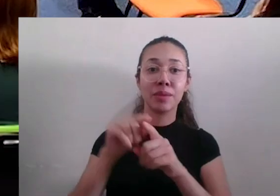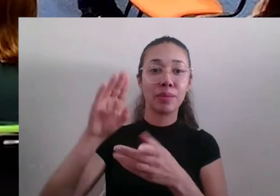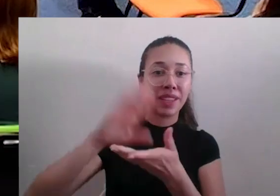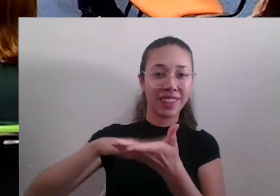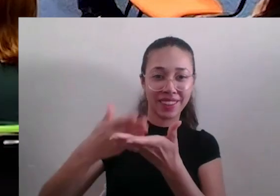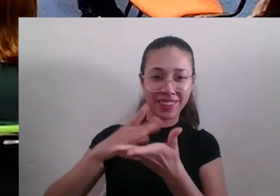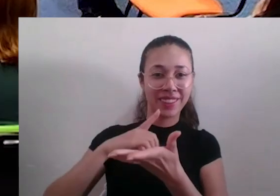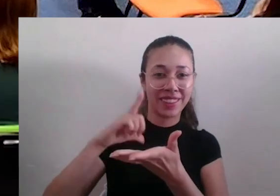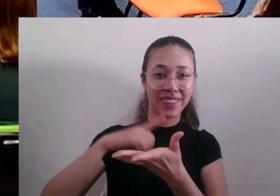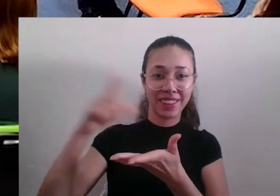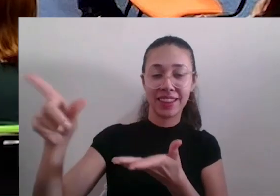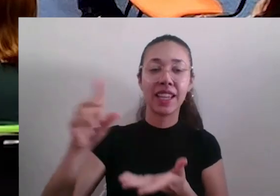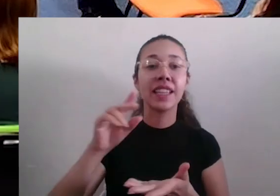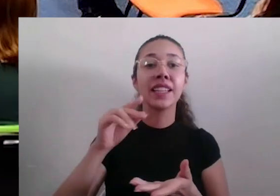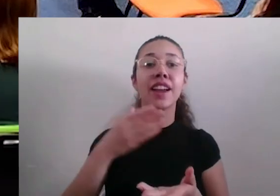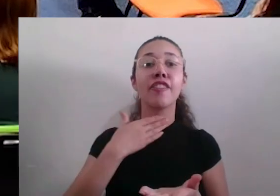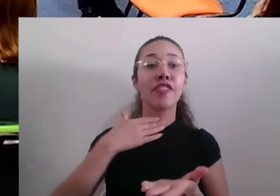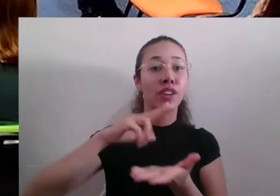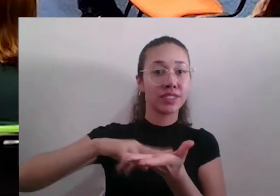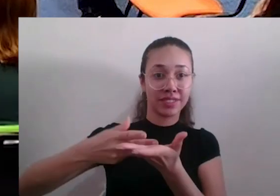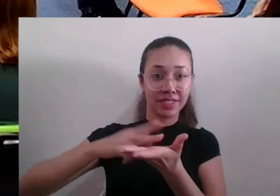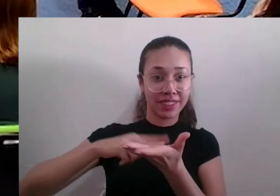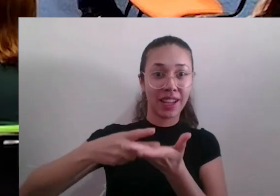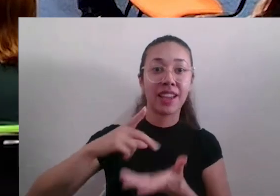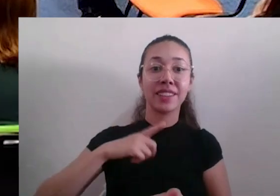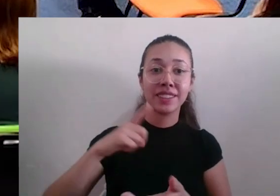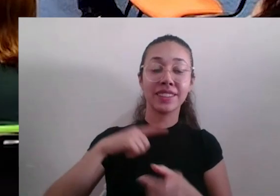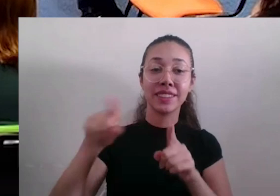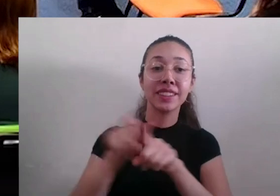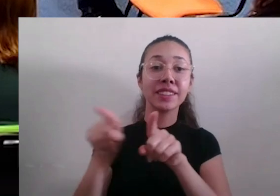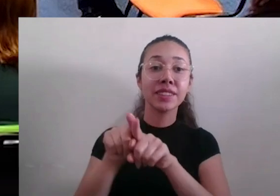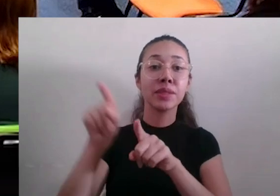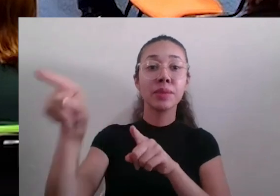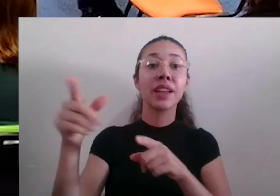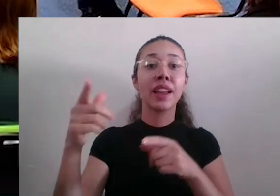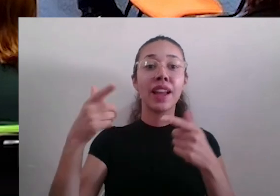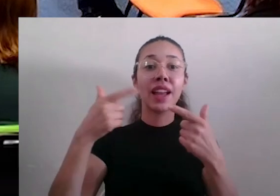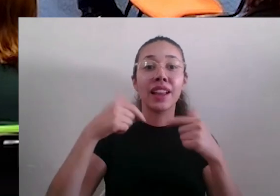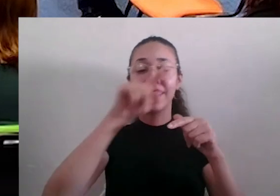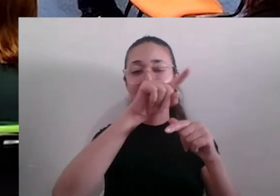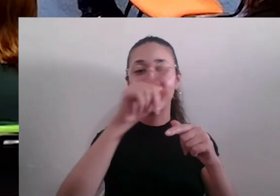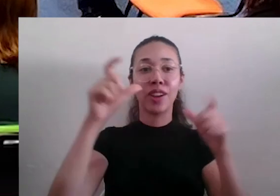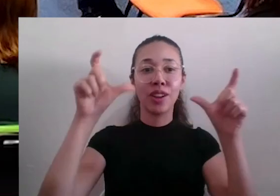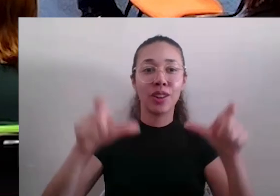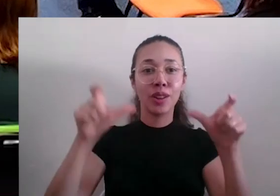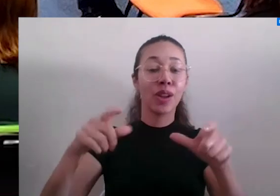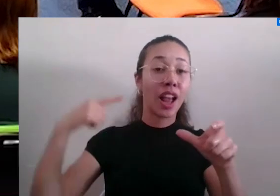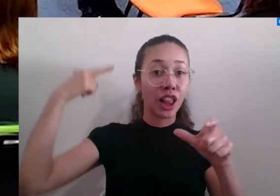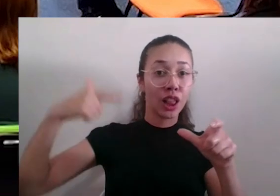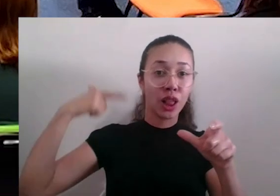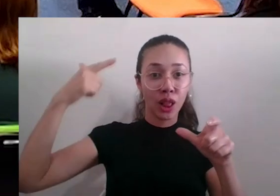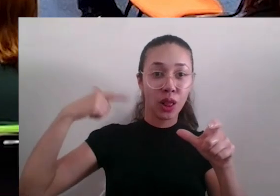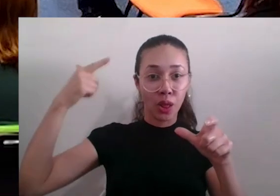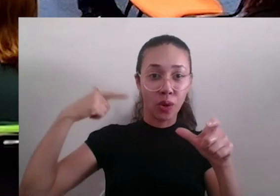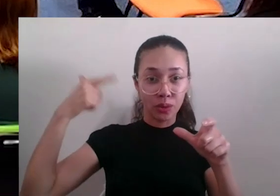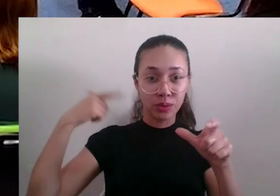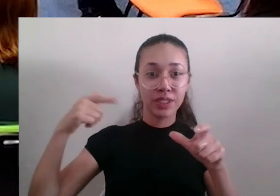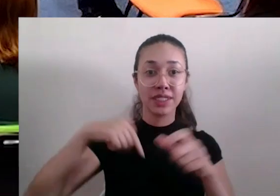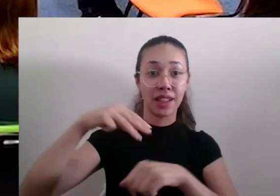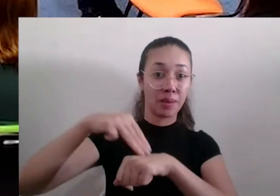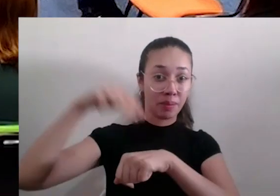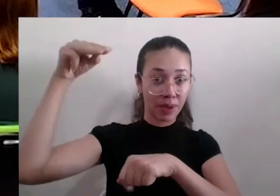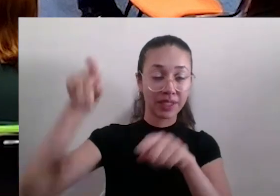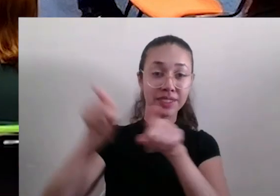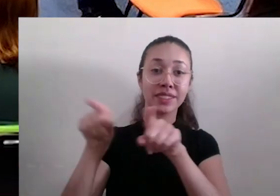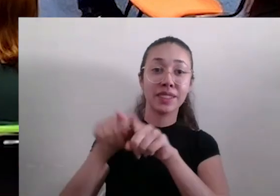tornar podcaster mestra em linguística pela University College London e mestre em Interprete de Conferência